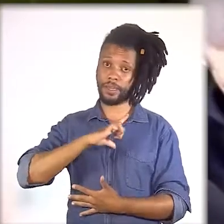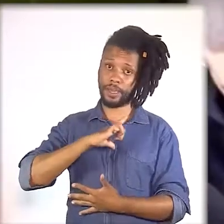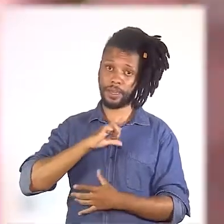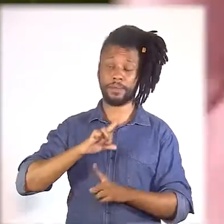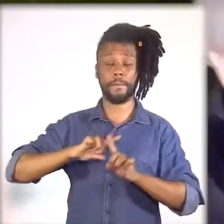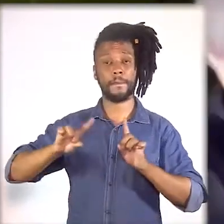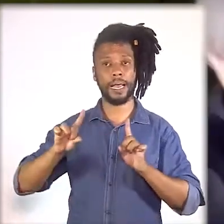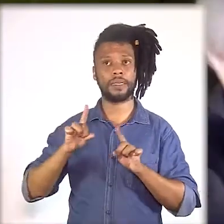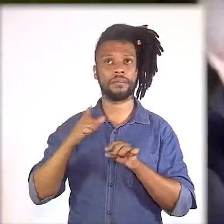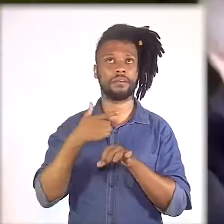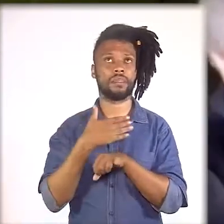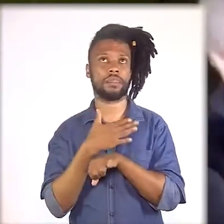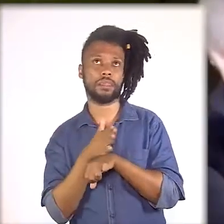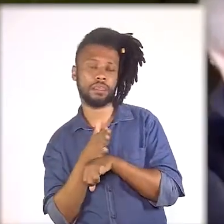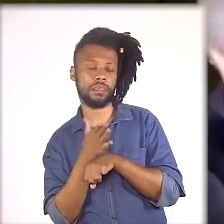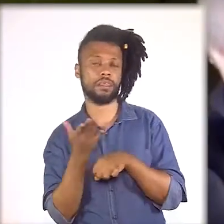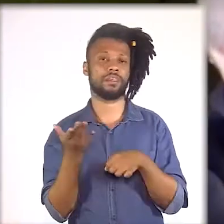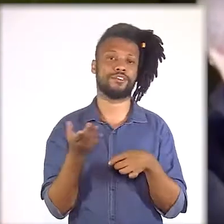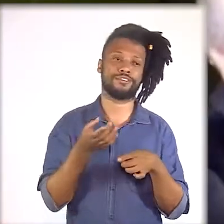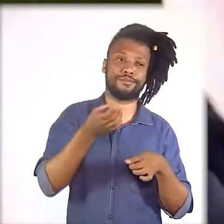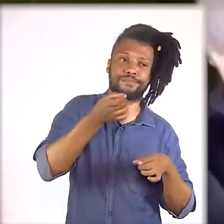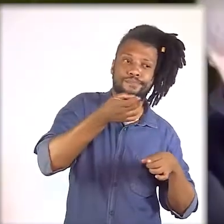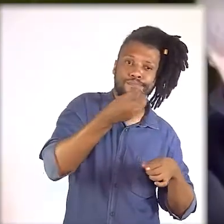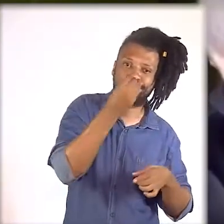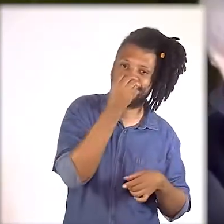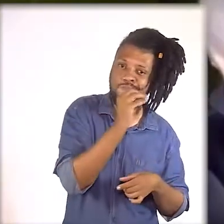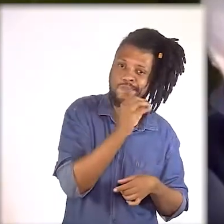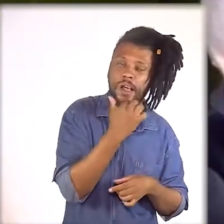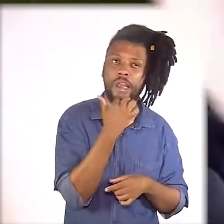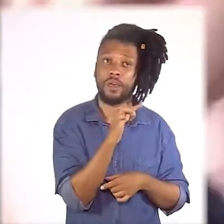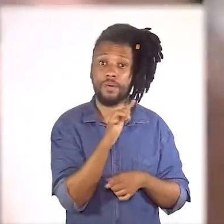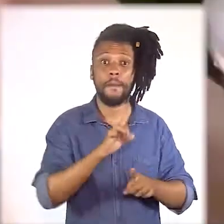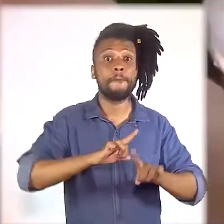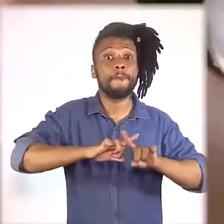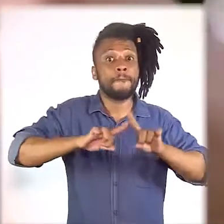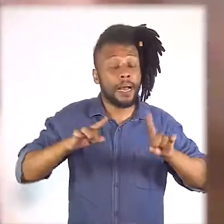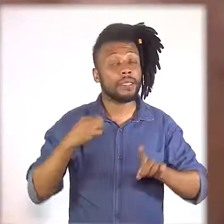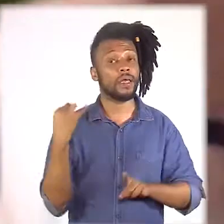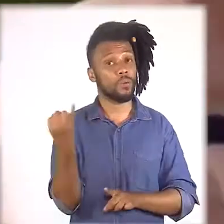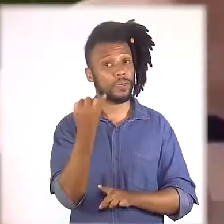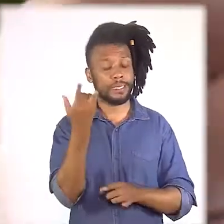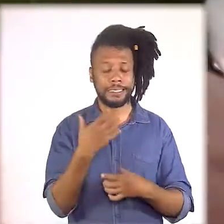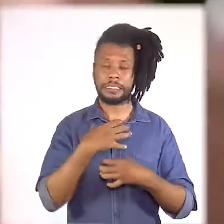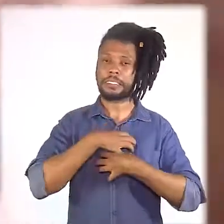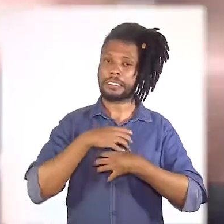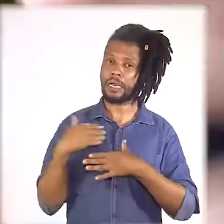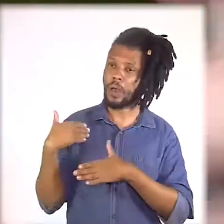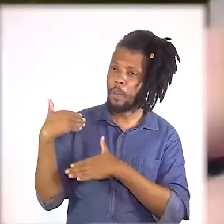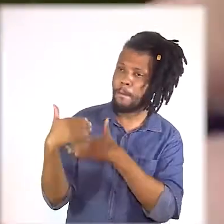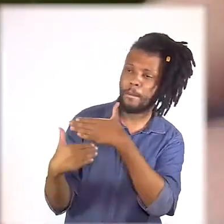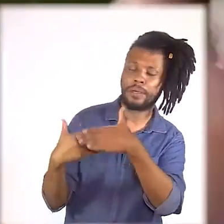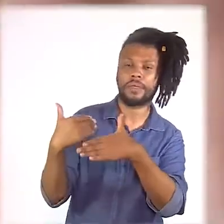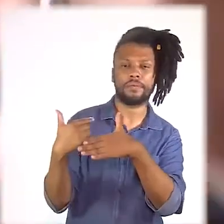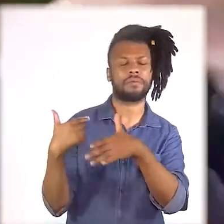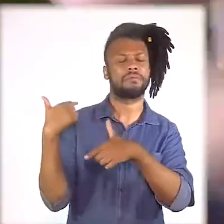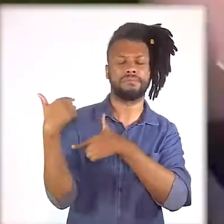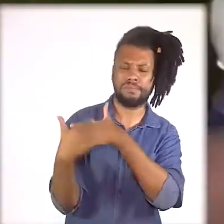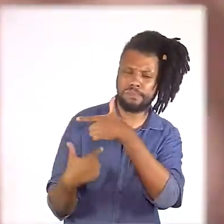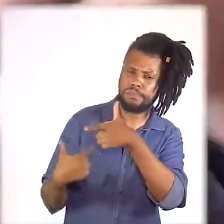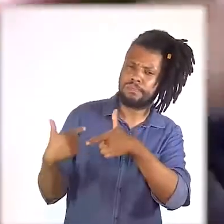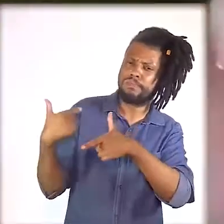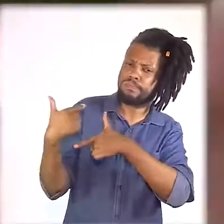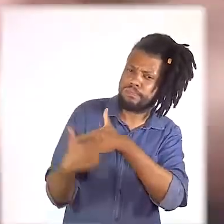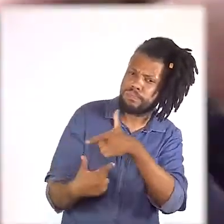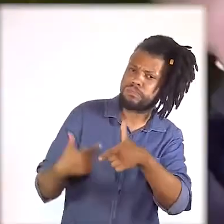não signifique abastardar a língua, ou seja, apropriar qualquer coisa. Mas era importante, ele sentia que aquilo era um processo, tanto que ele